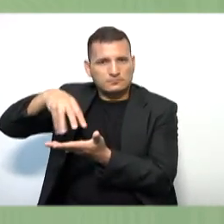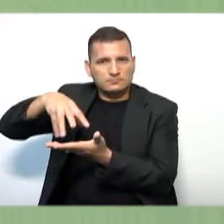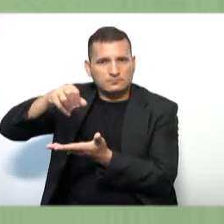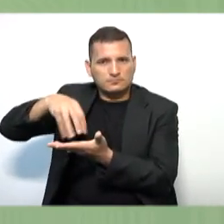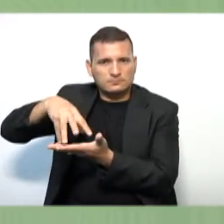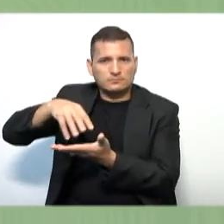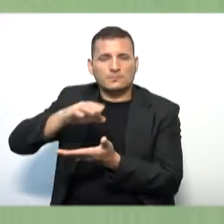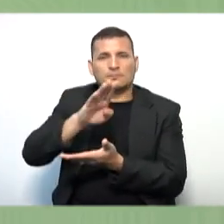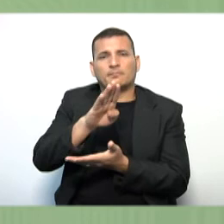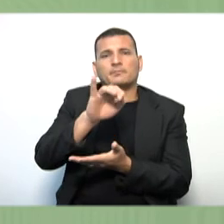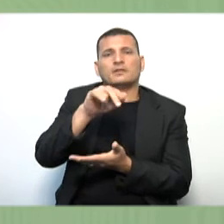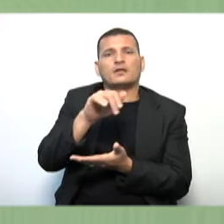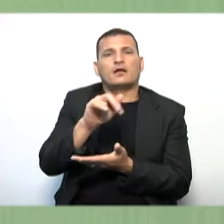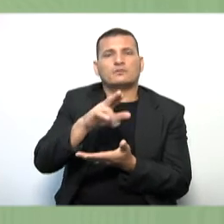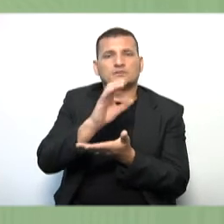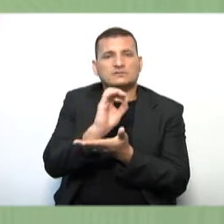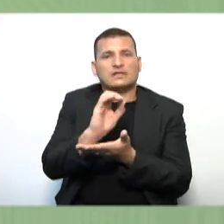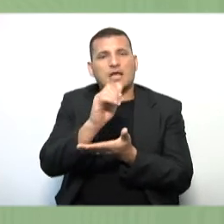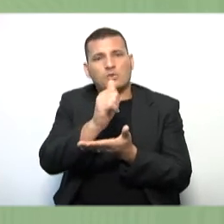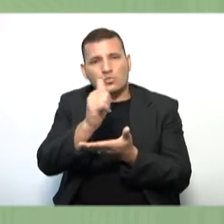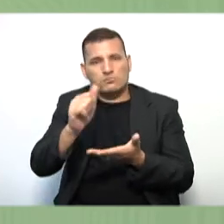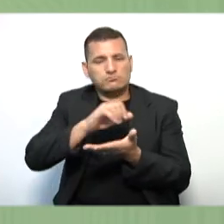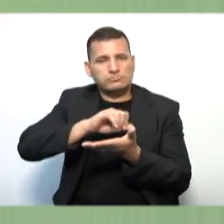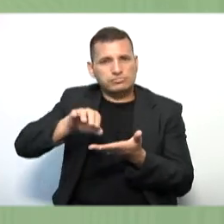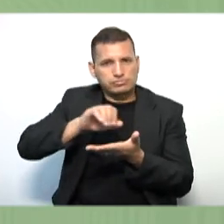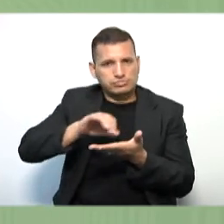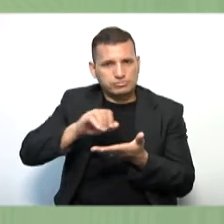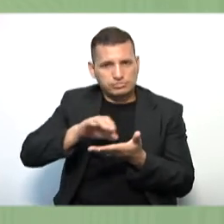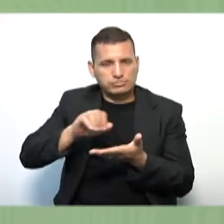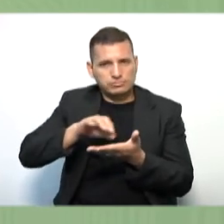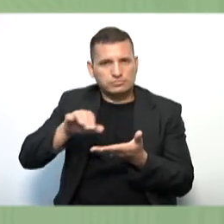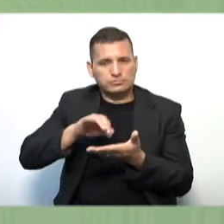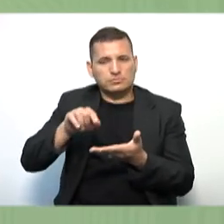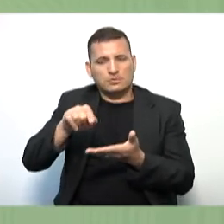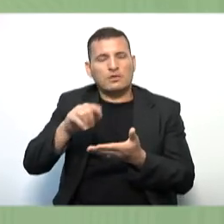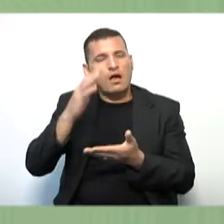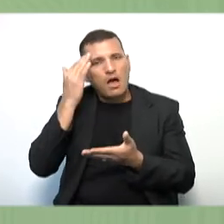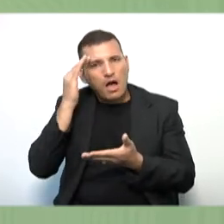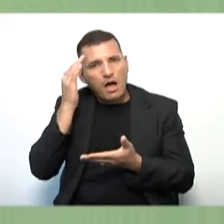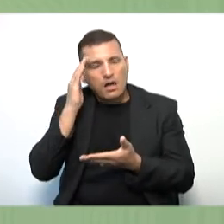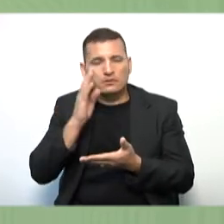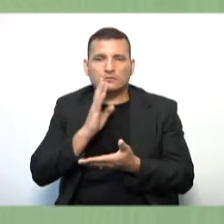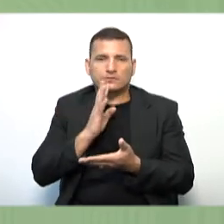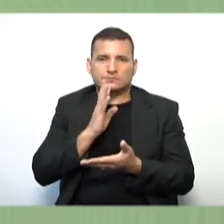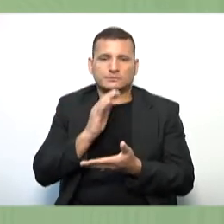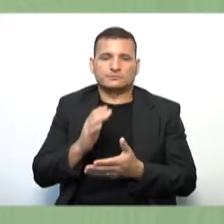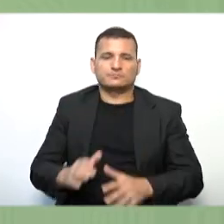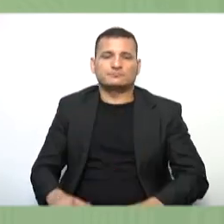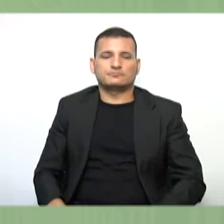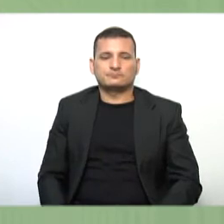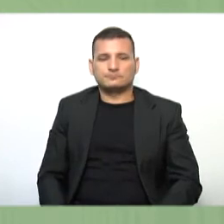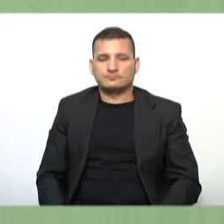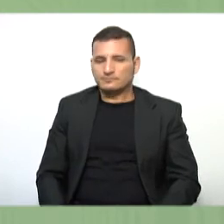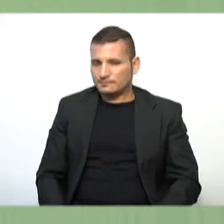sinalização binária para o nosso sistema computacional reconhecer do que se está tratando, ok?